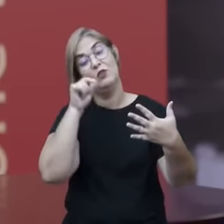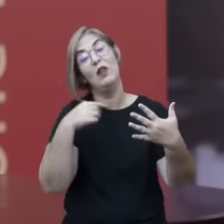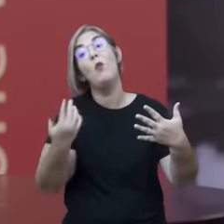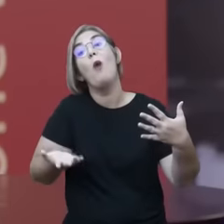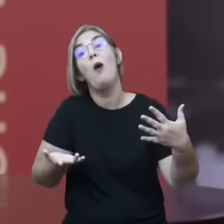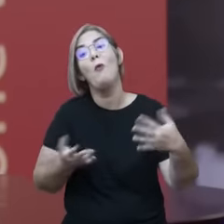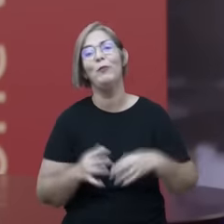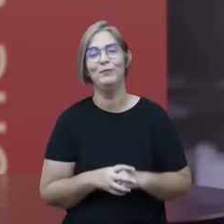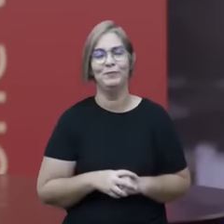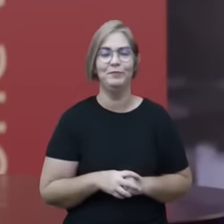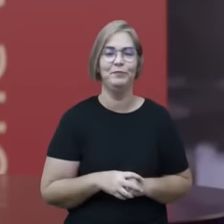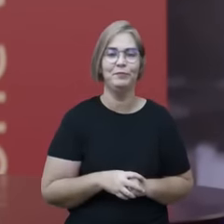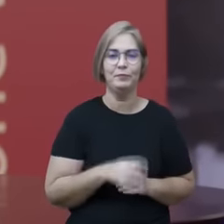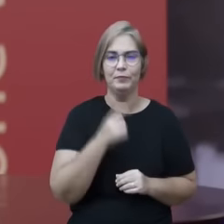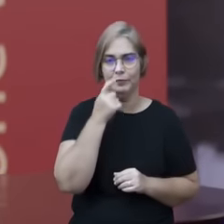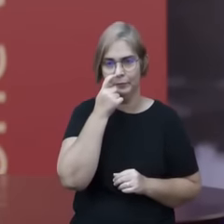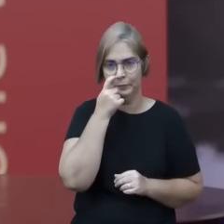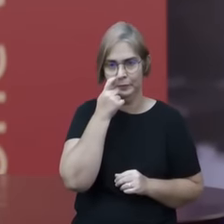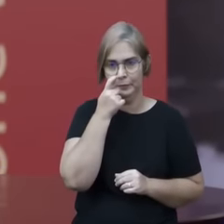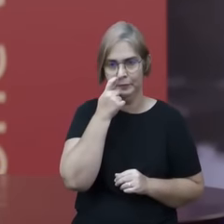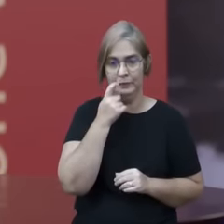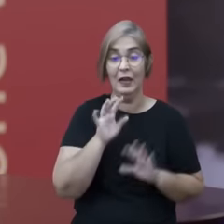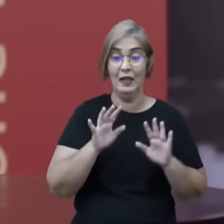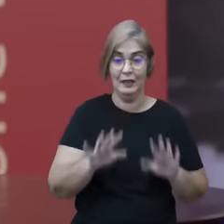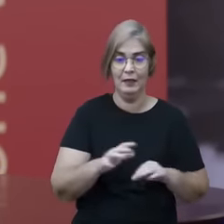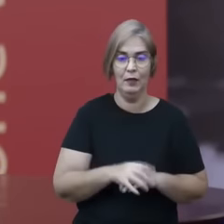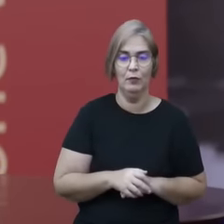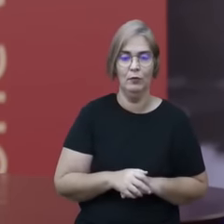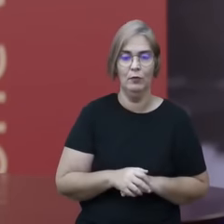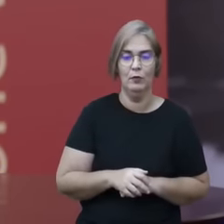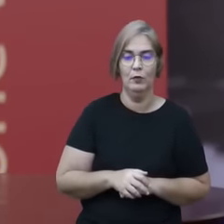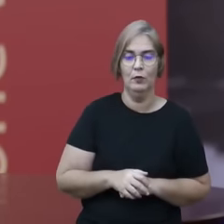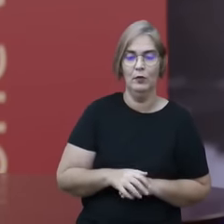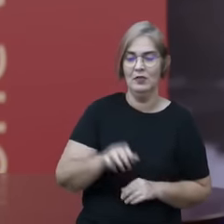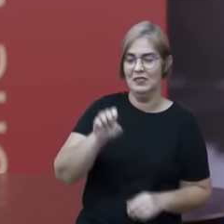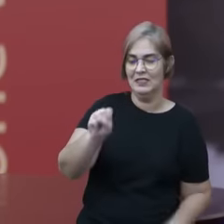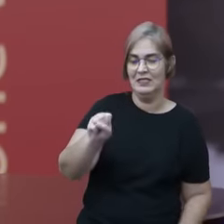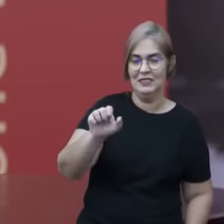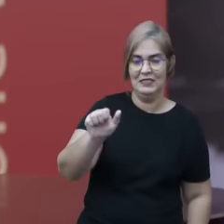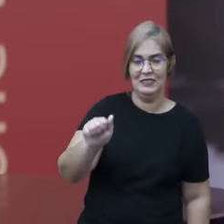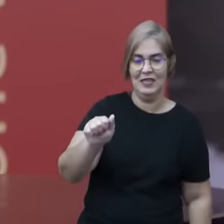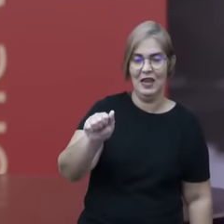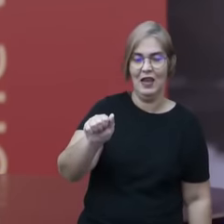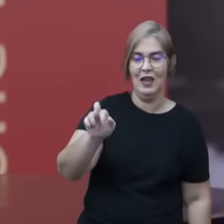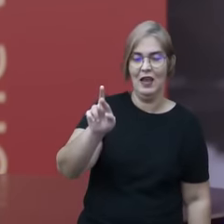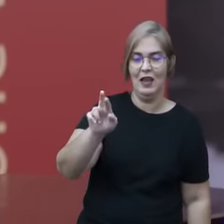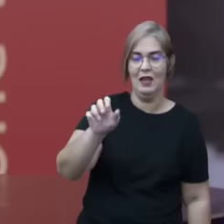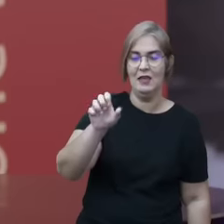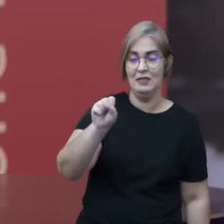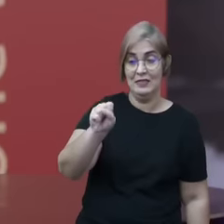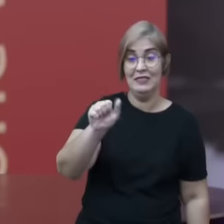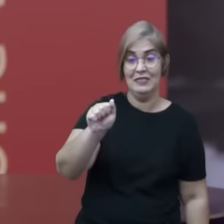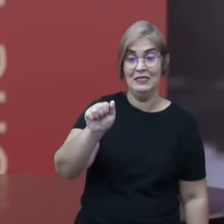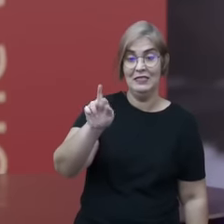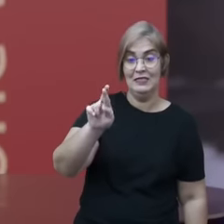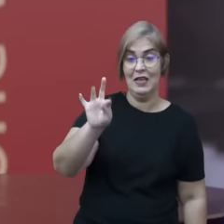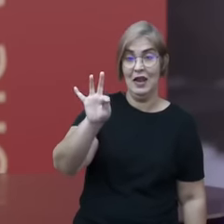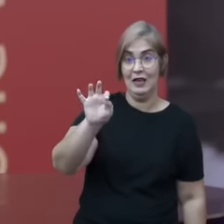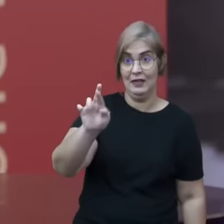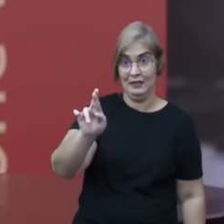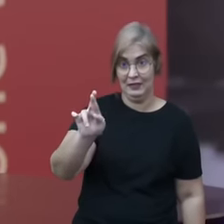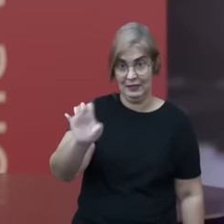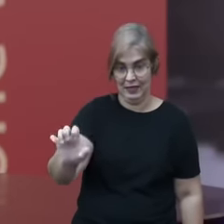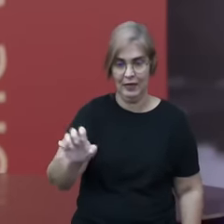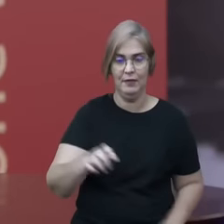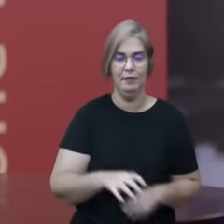Então, eh, tanto Heidegger quanto S também, né, serão fontes de diálogo pro Cami. E o Cami,